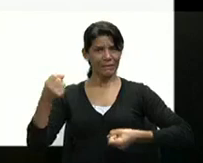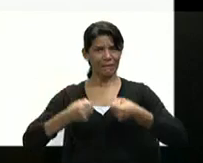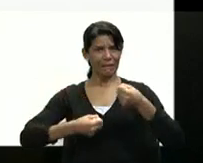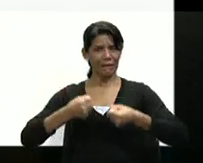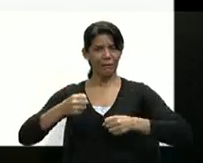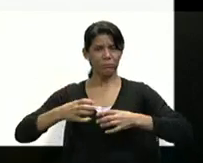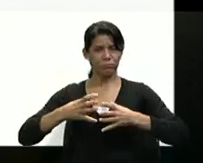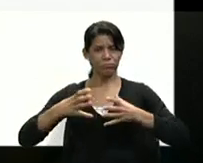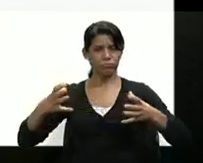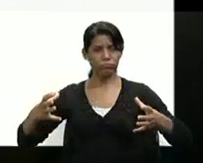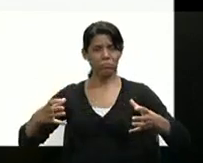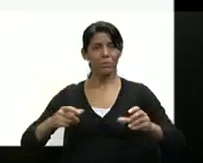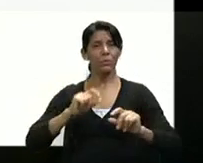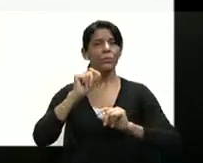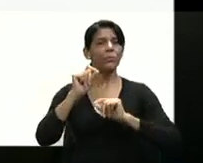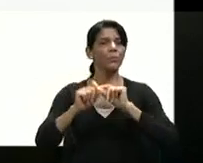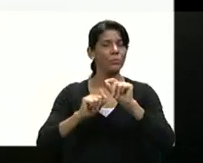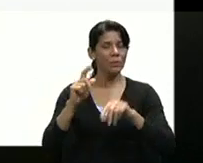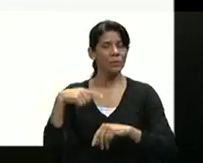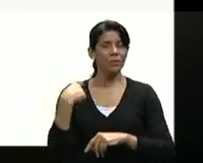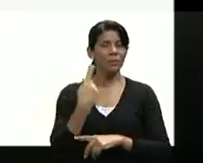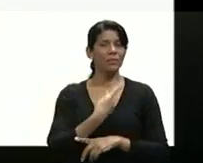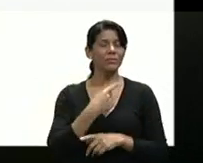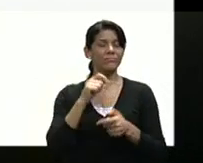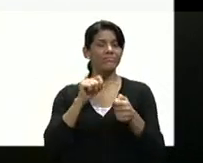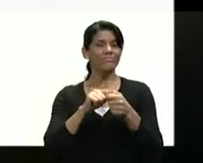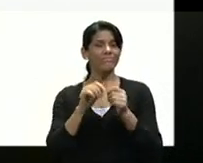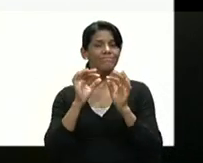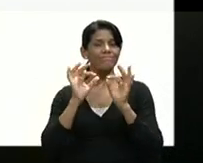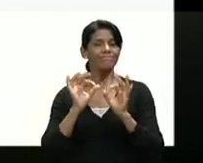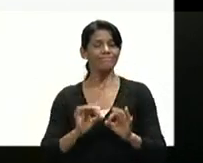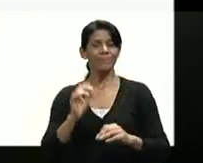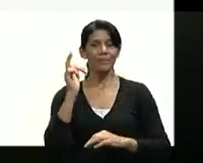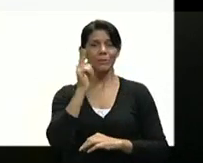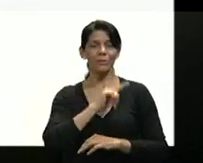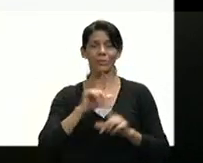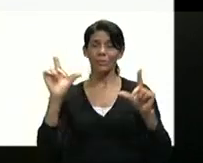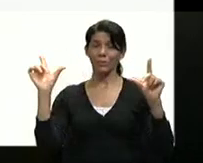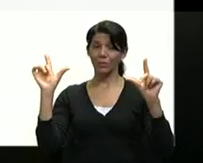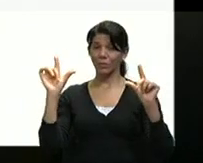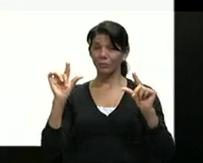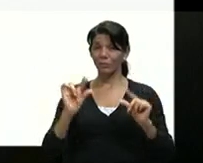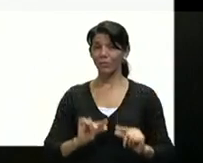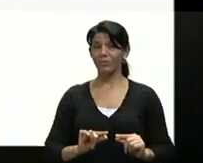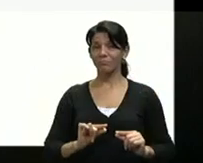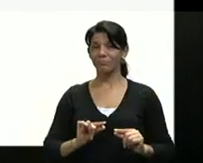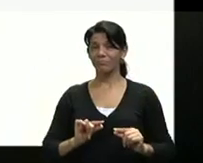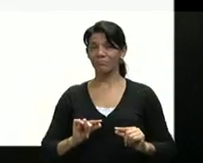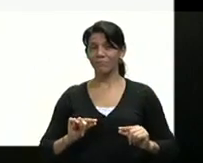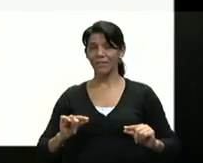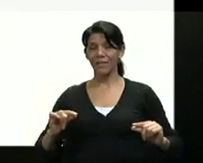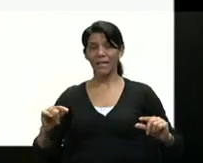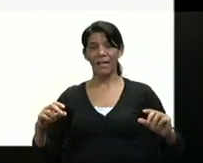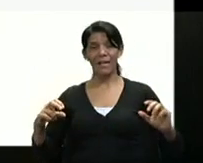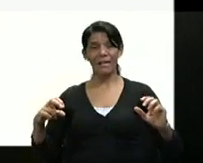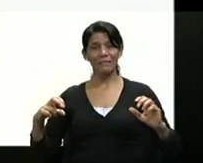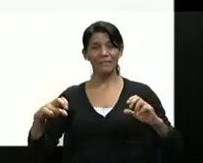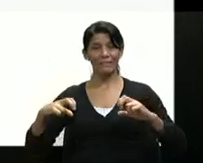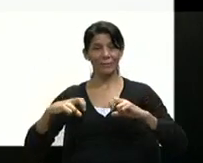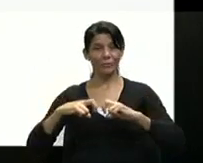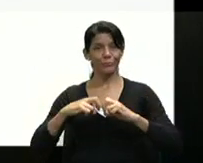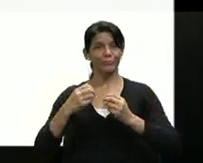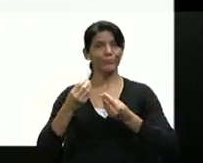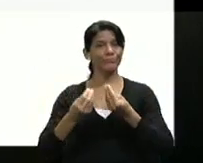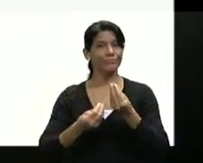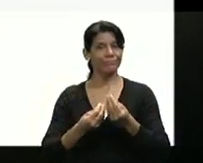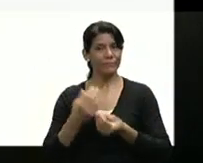e qual abordagem é a ideal para reduzir os acidentes. E para entender